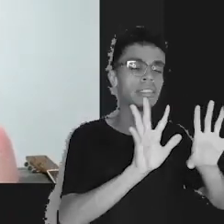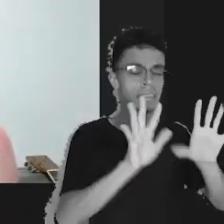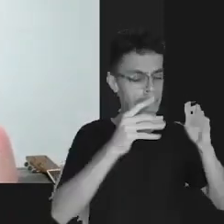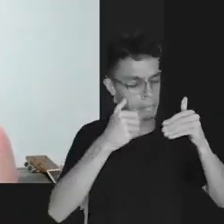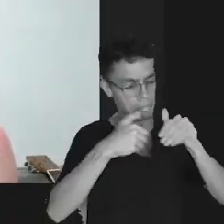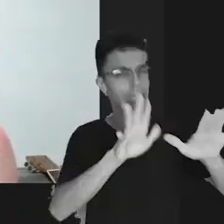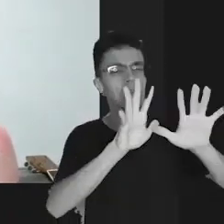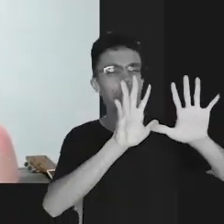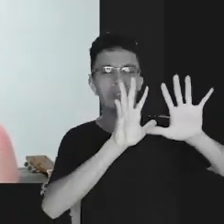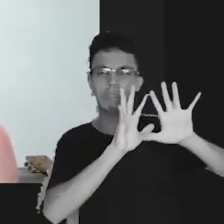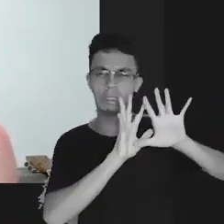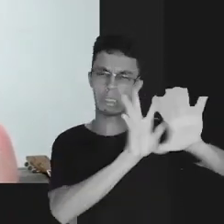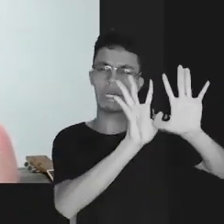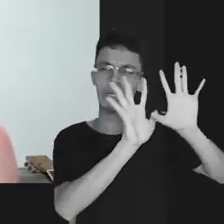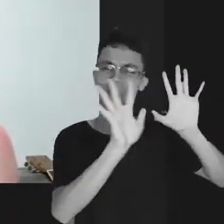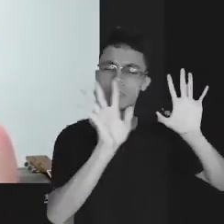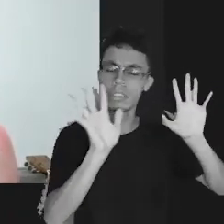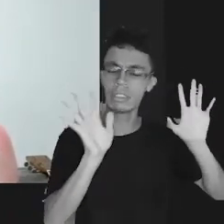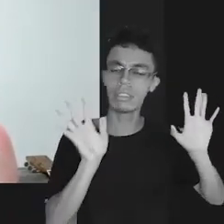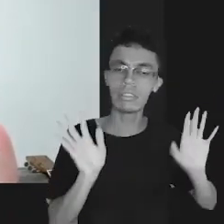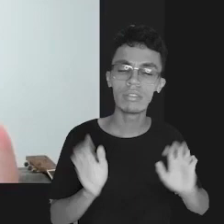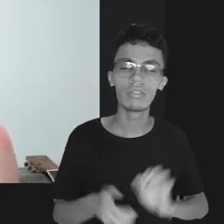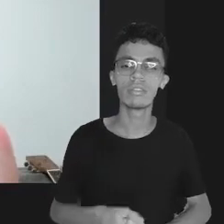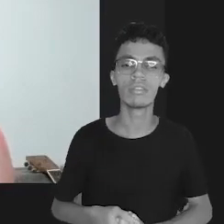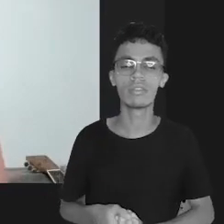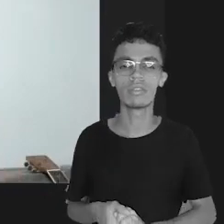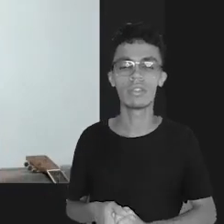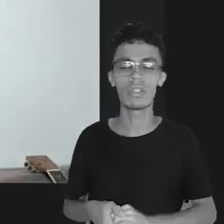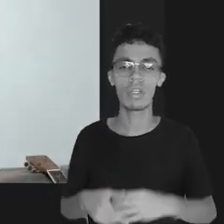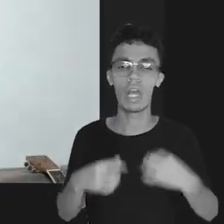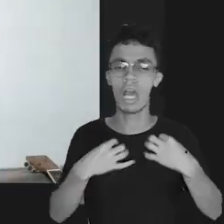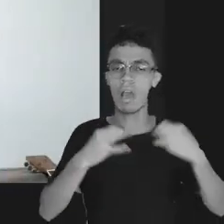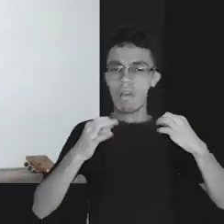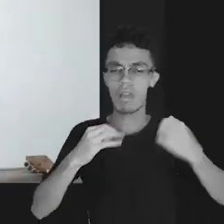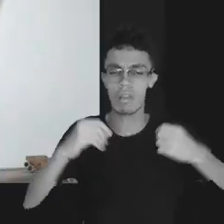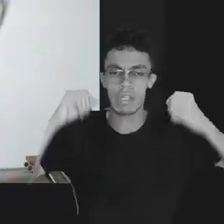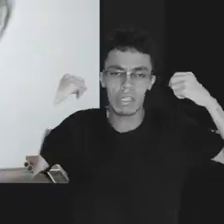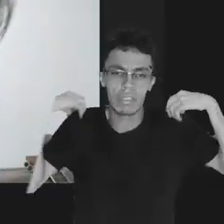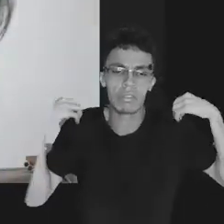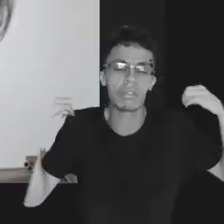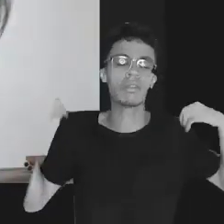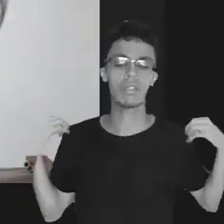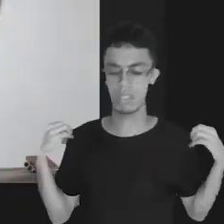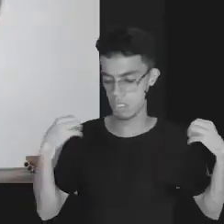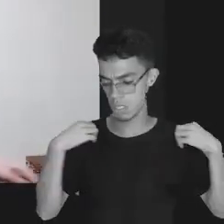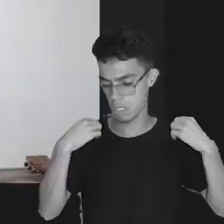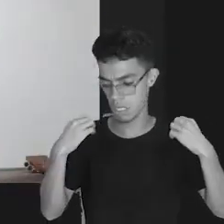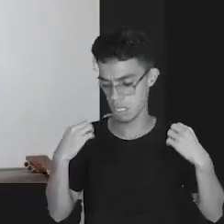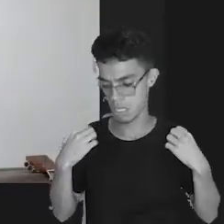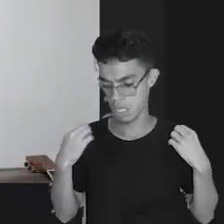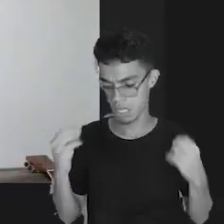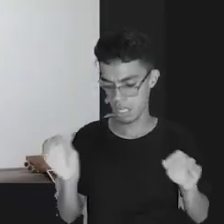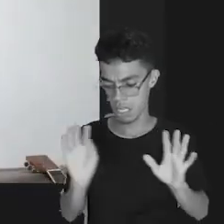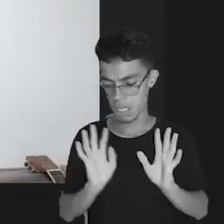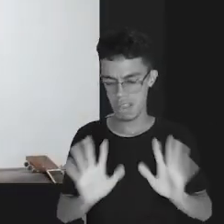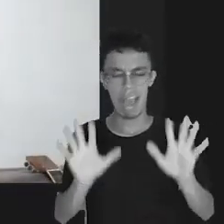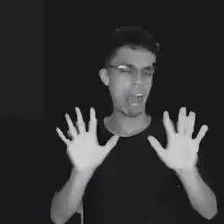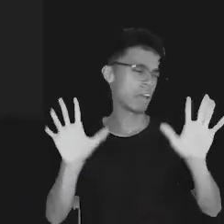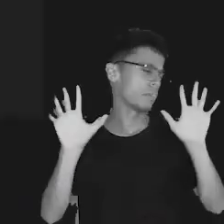licença, com licença. Começa a vestir a toga. Isso é demais, isso